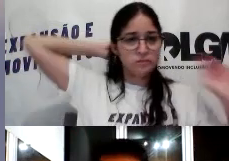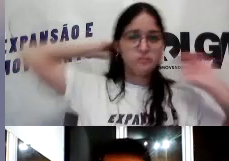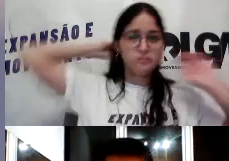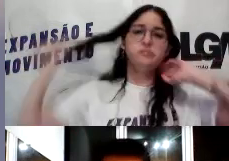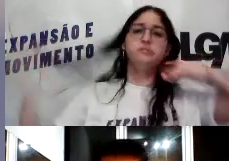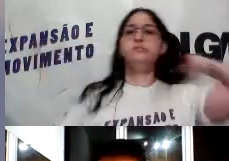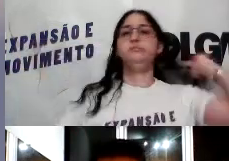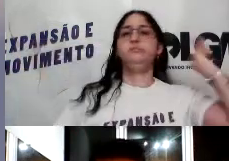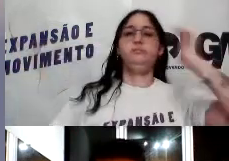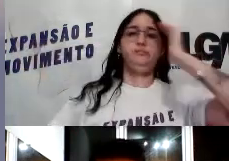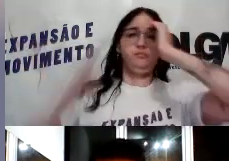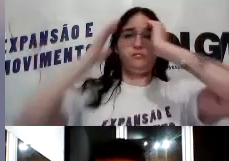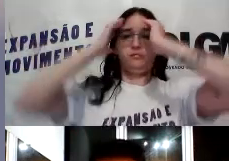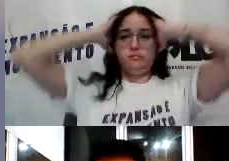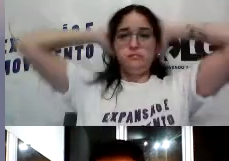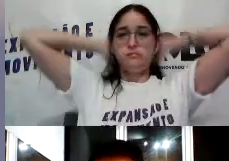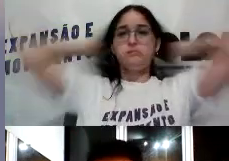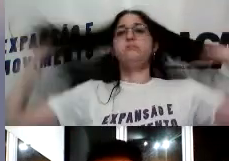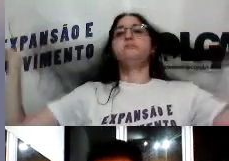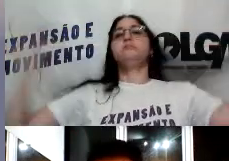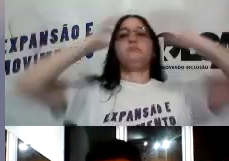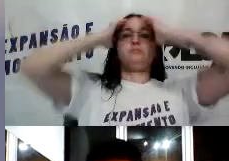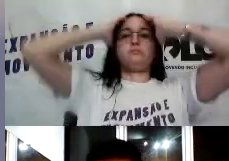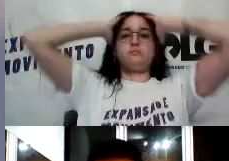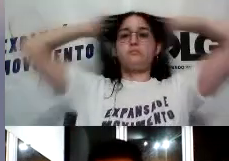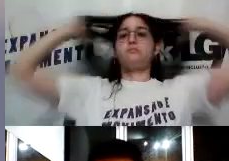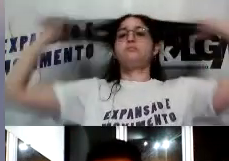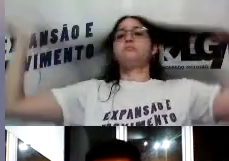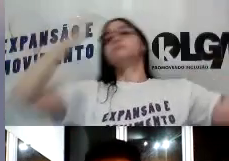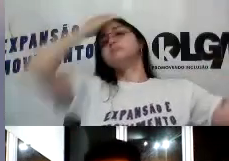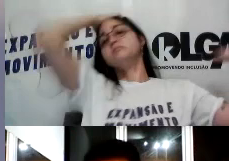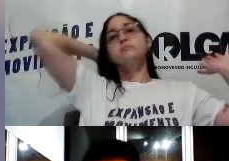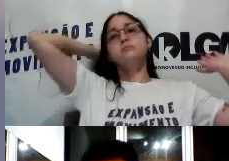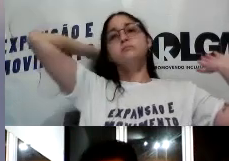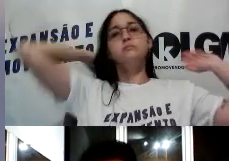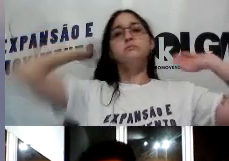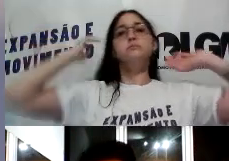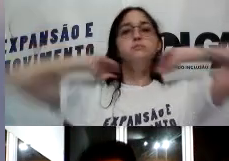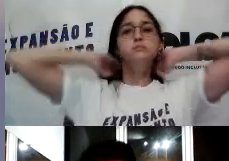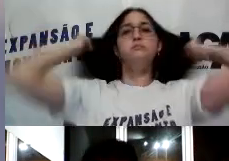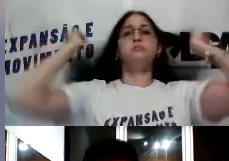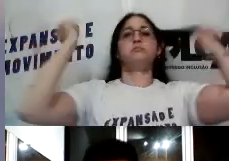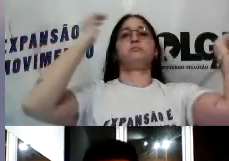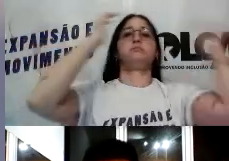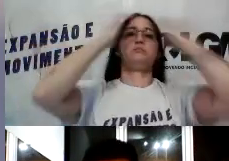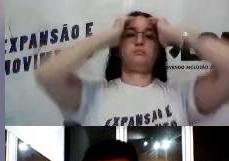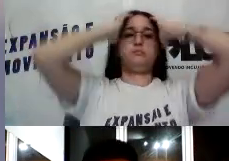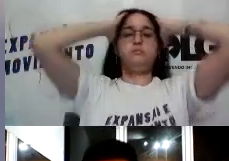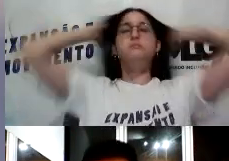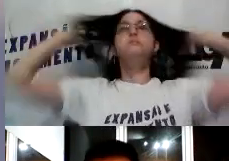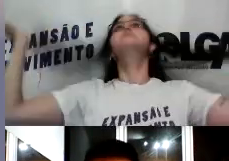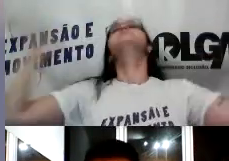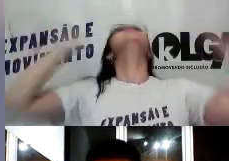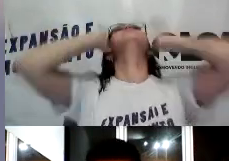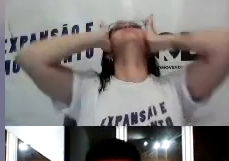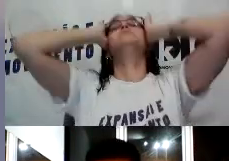tudo aquilo, aquele protocolo. O pediatra, ele foi oferecendo as informações aos poucos para os